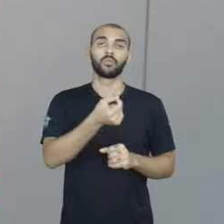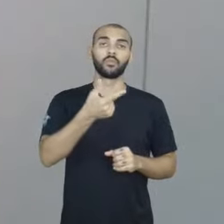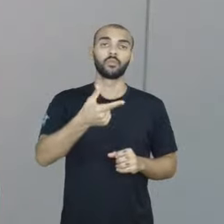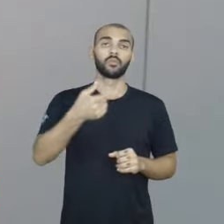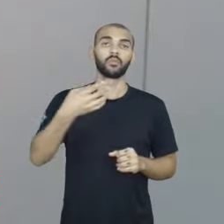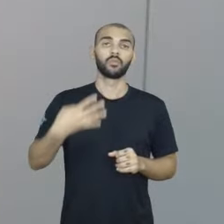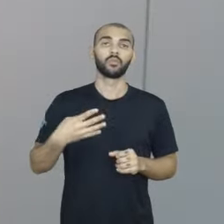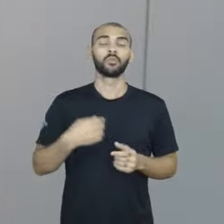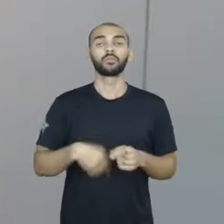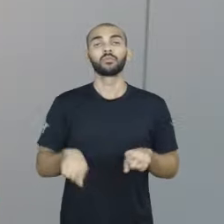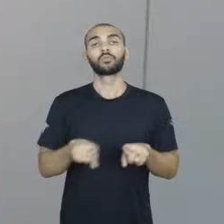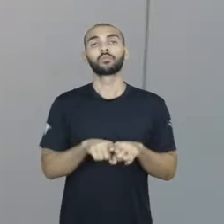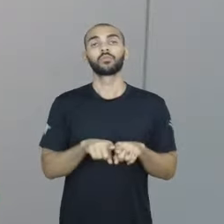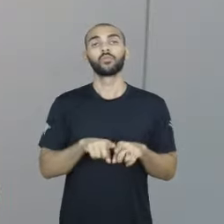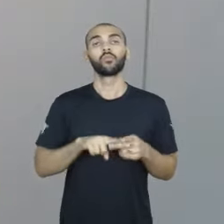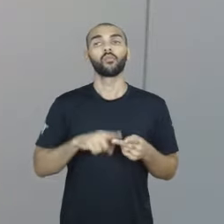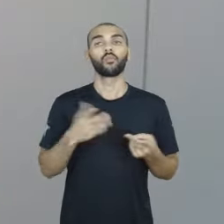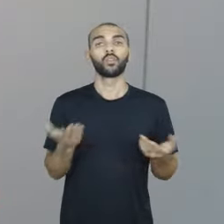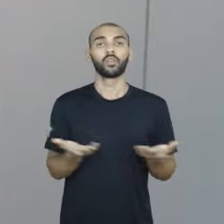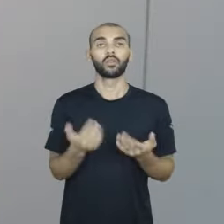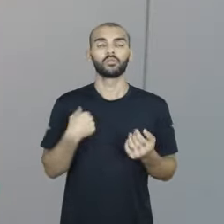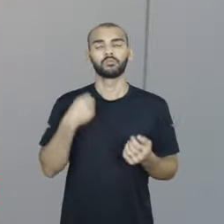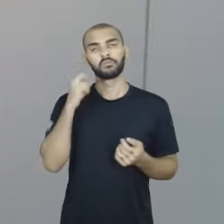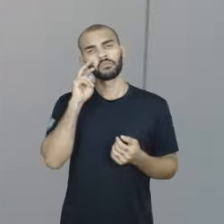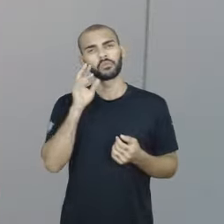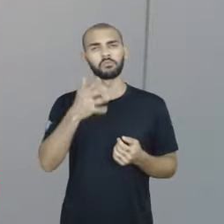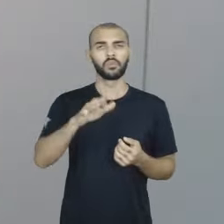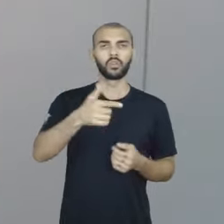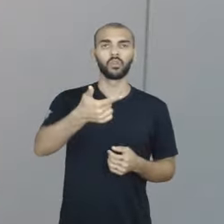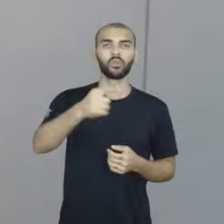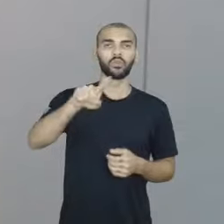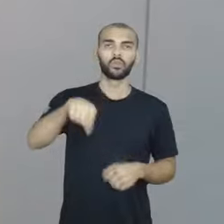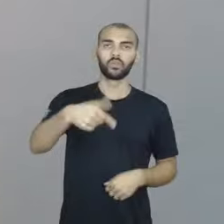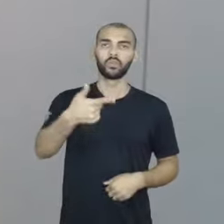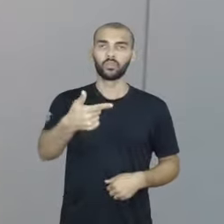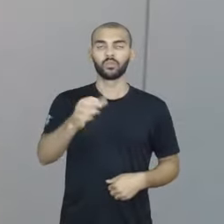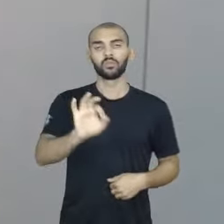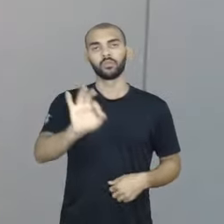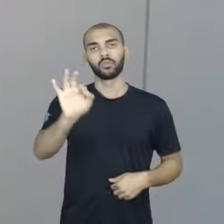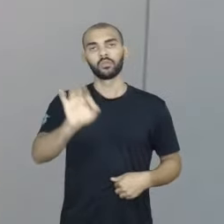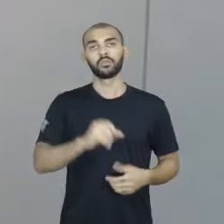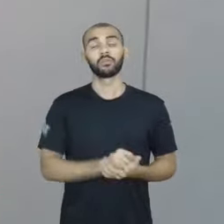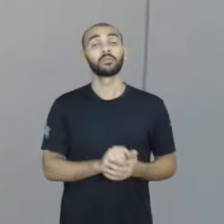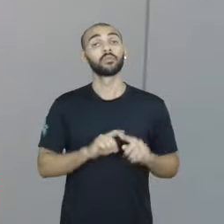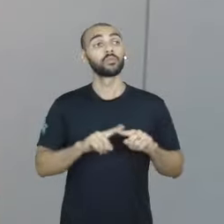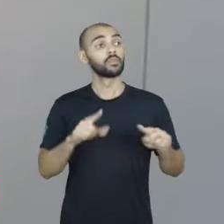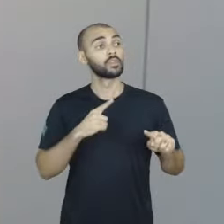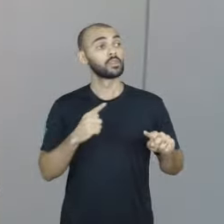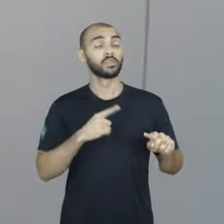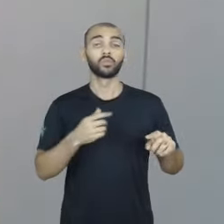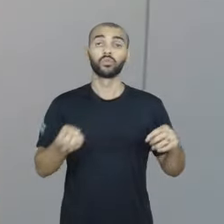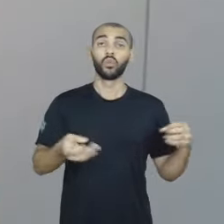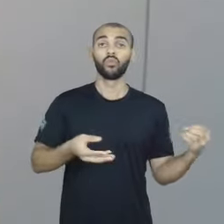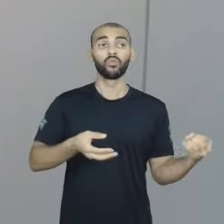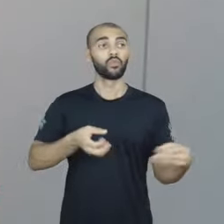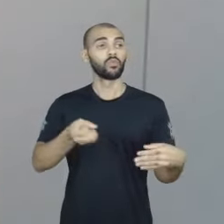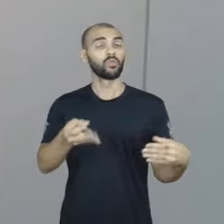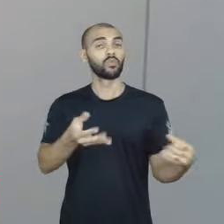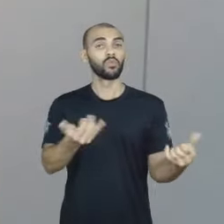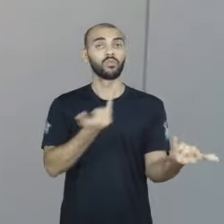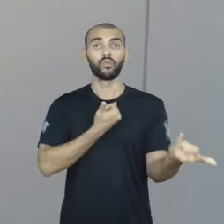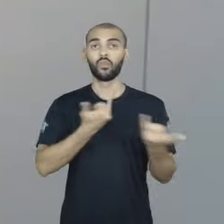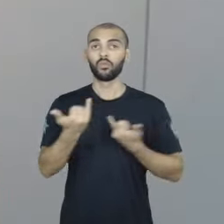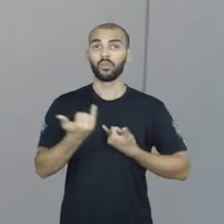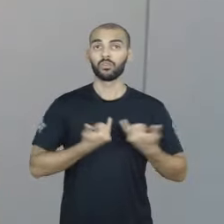2024, nossa projeção hoje é de 2,2%, mas com esses novos dados que têm saído,